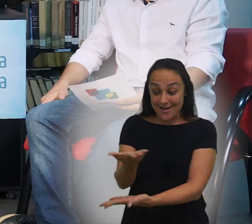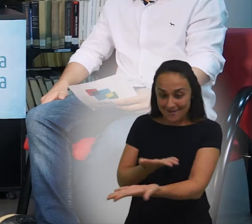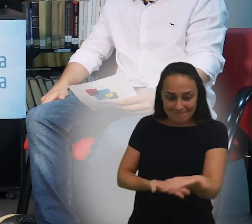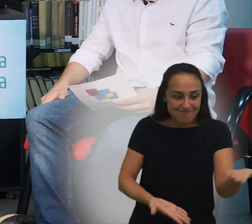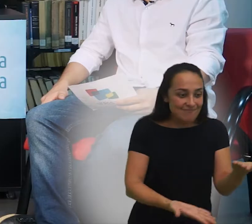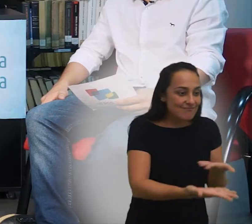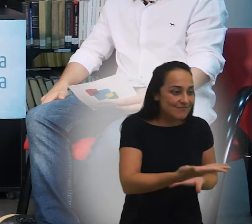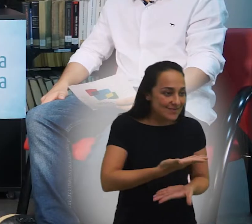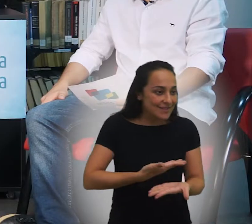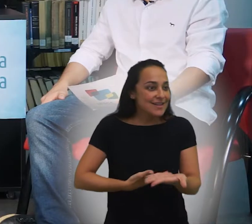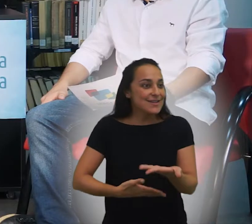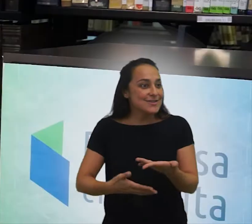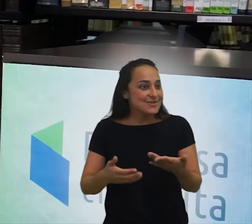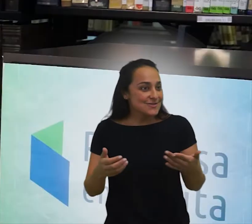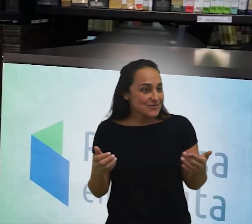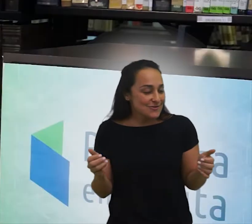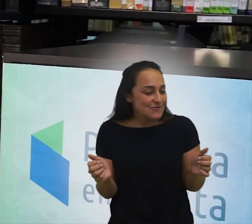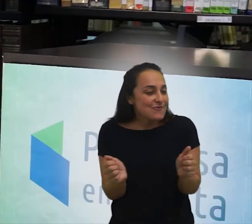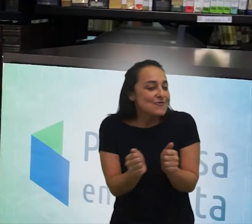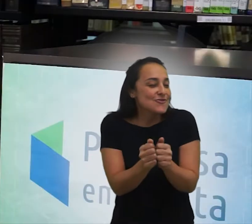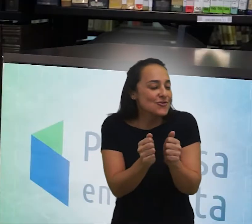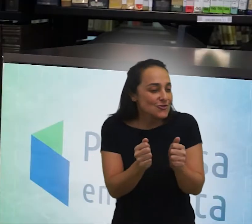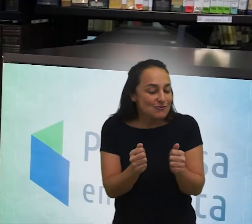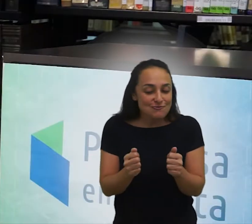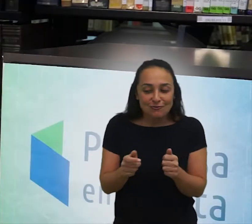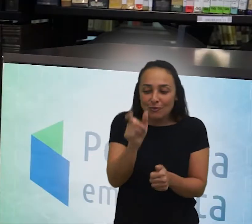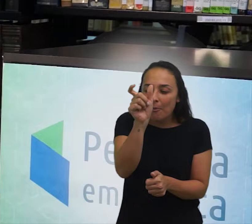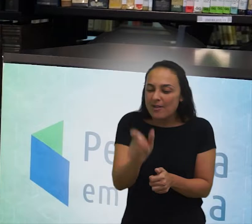adesões, ela consegue que a sociedade